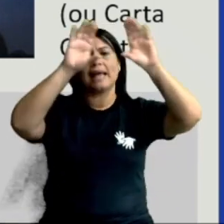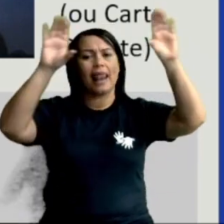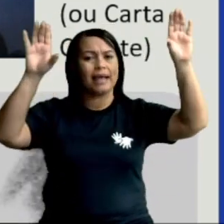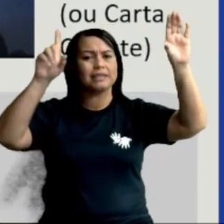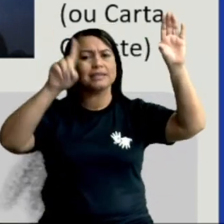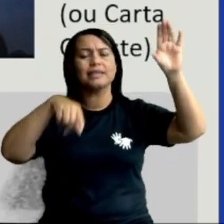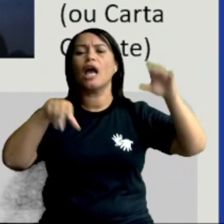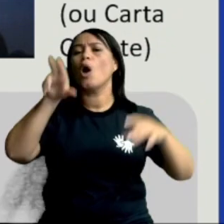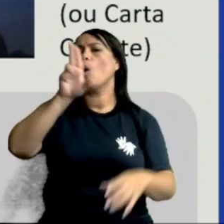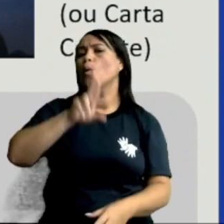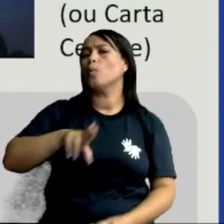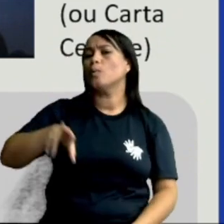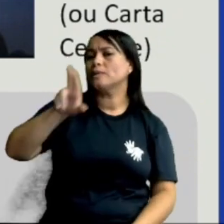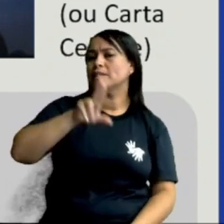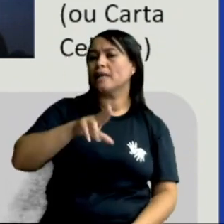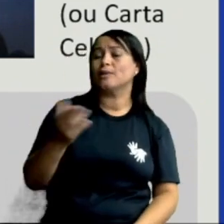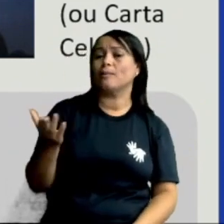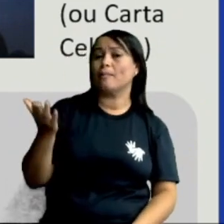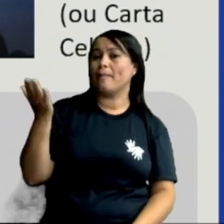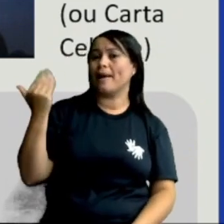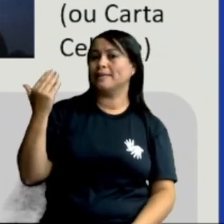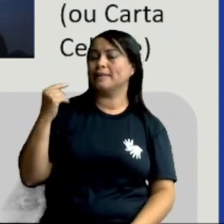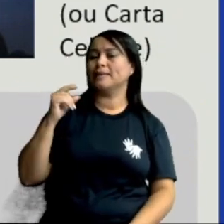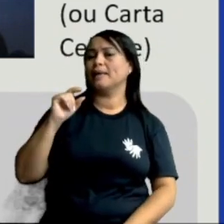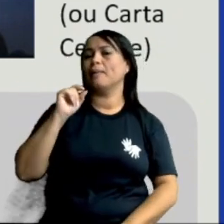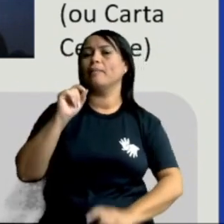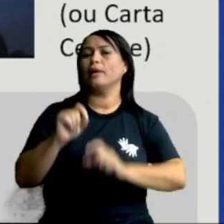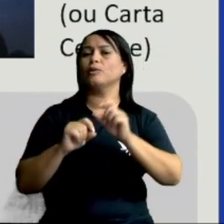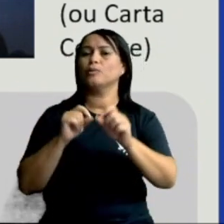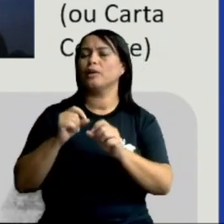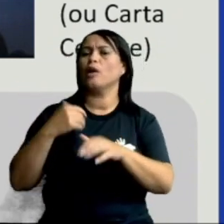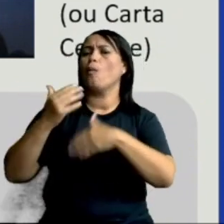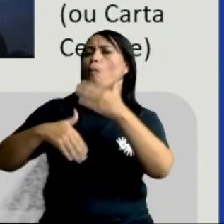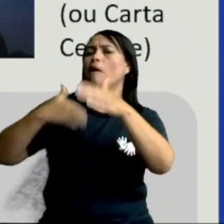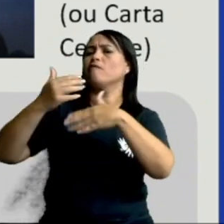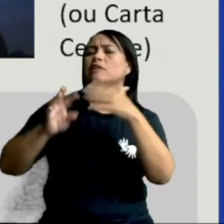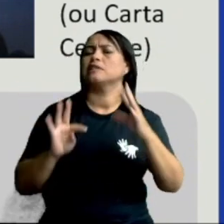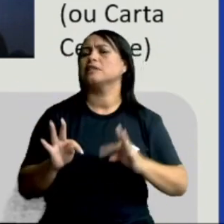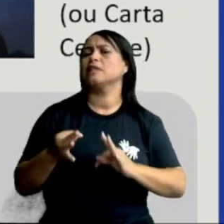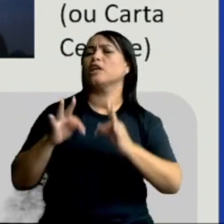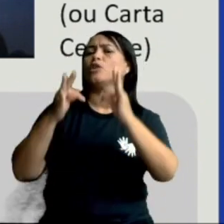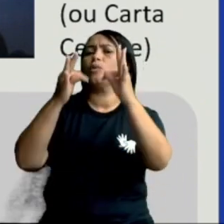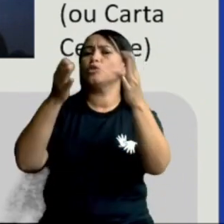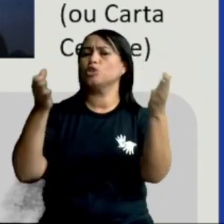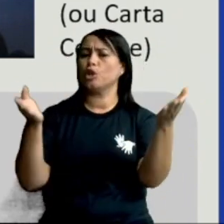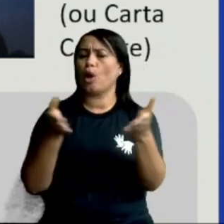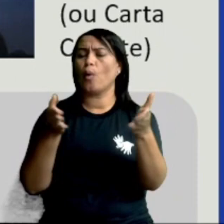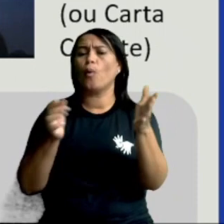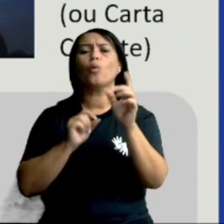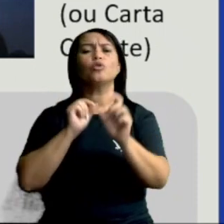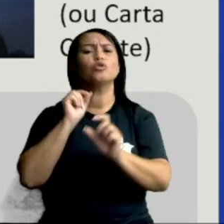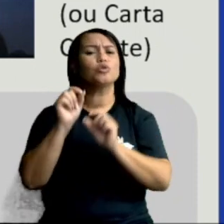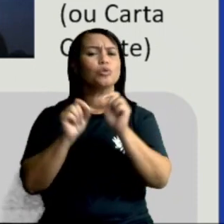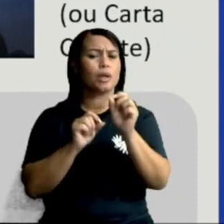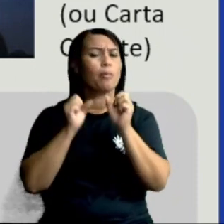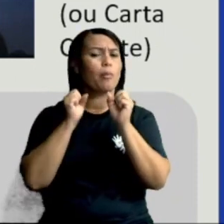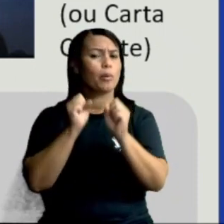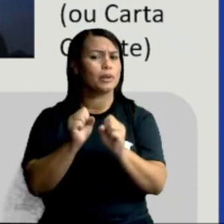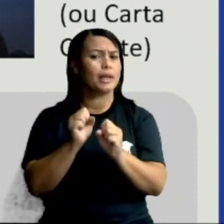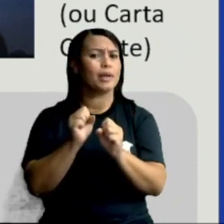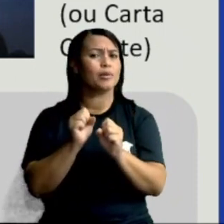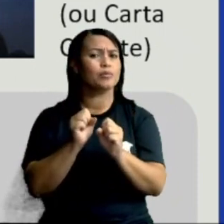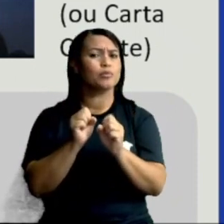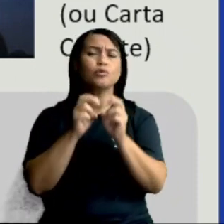usado mais antigamente, com o avanço da tecnologia, certo? Hoje nós podemos